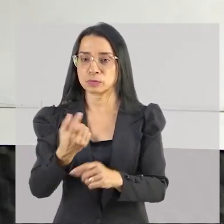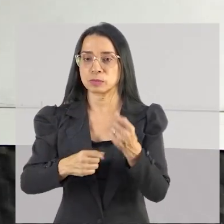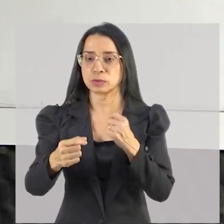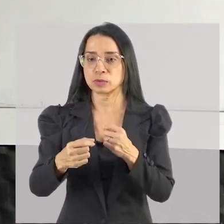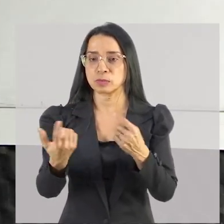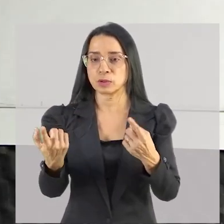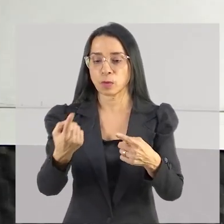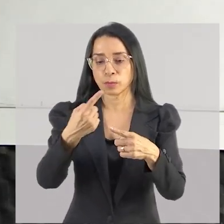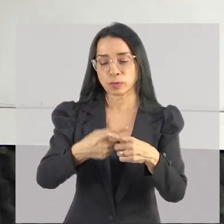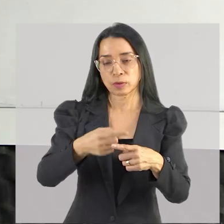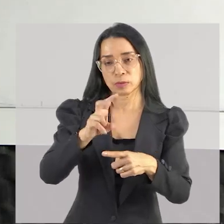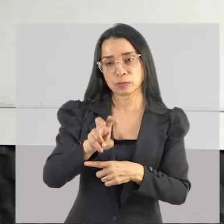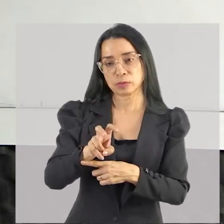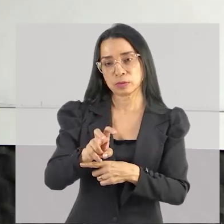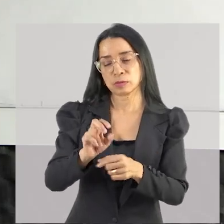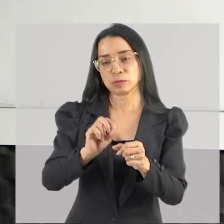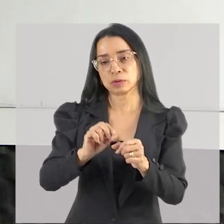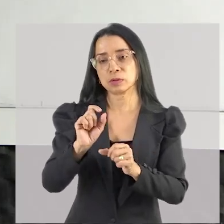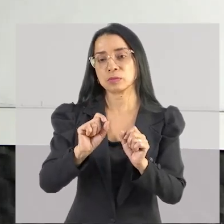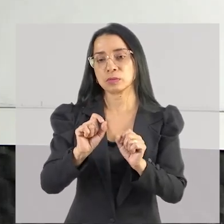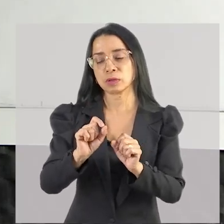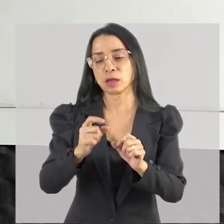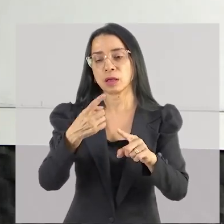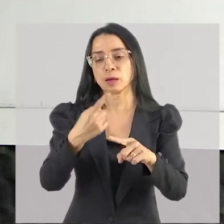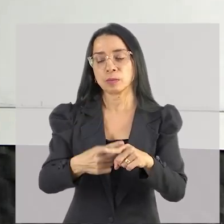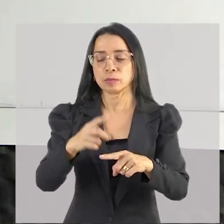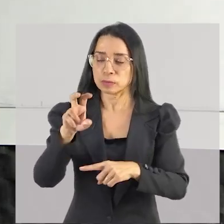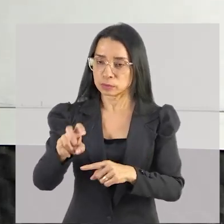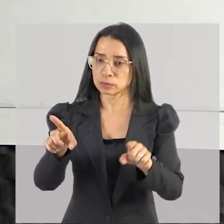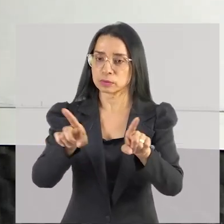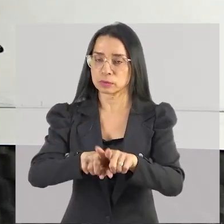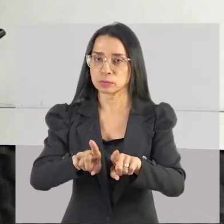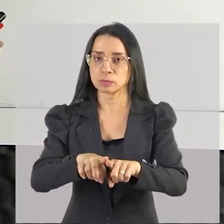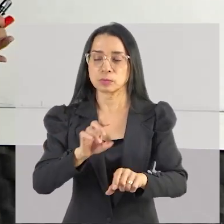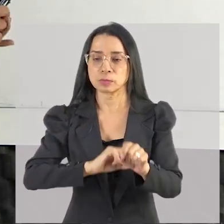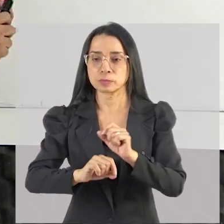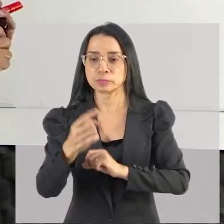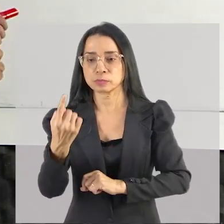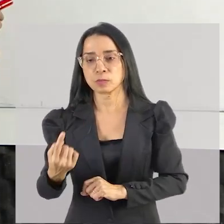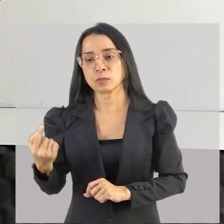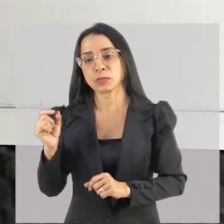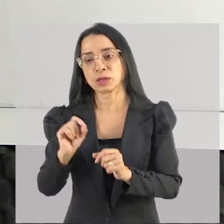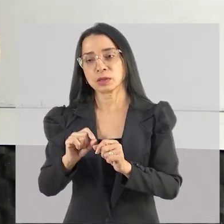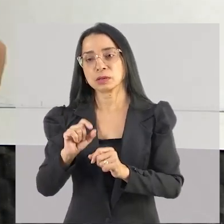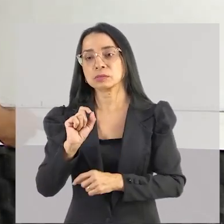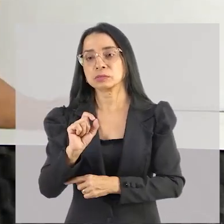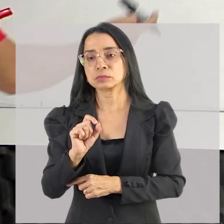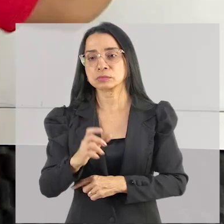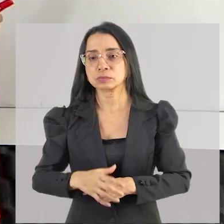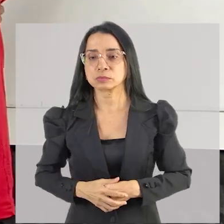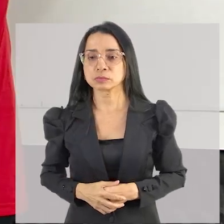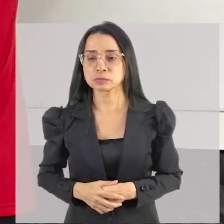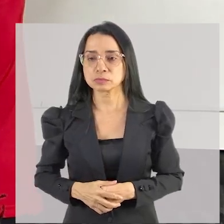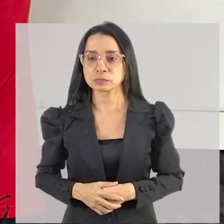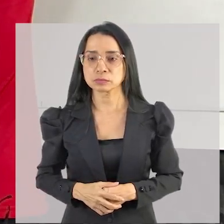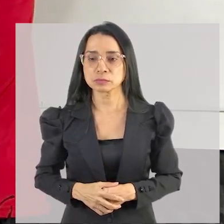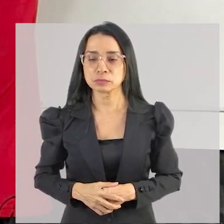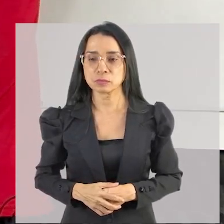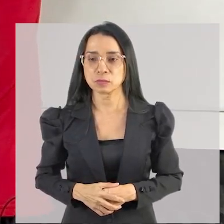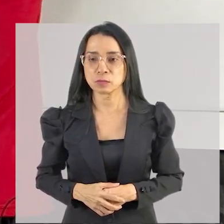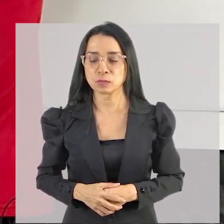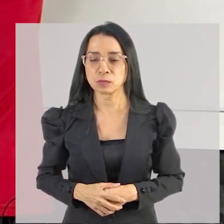multiplicado por 5, então lá também eu vou fazer o quê? Multiplicar por 5, tá? Bora lá, o que que você faz? Você pega